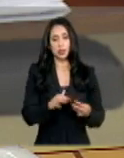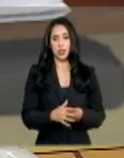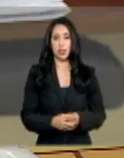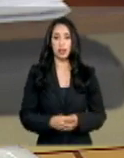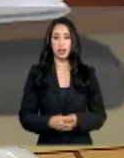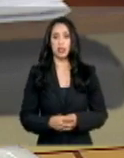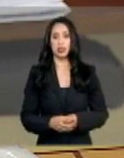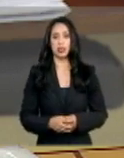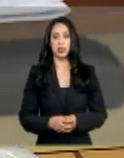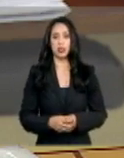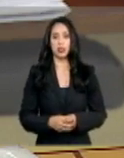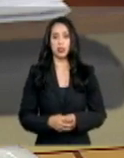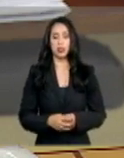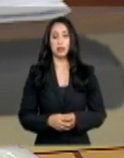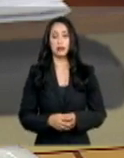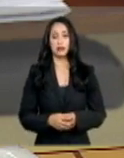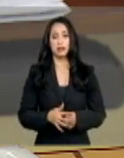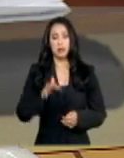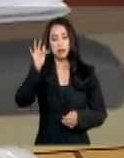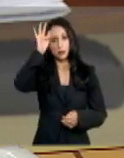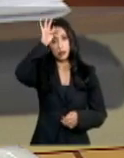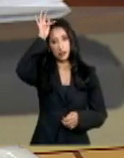ea segunda